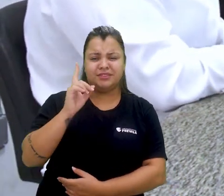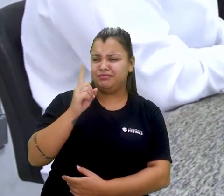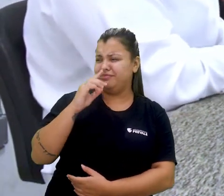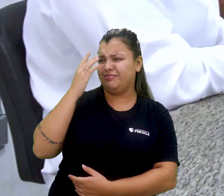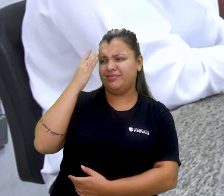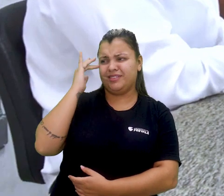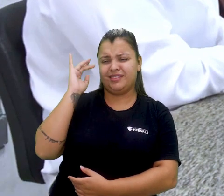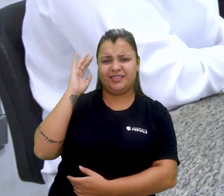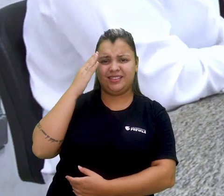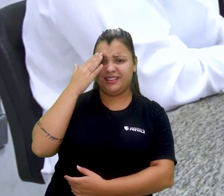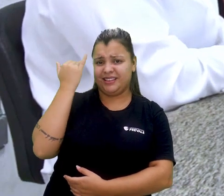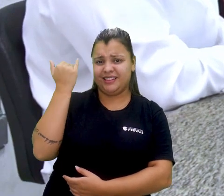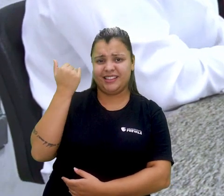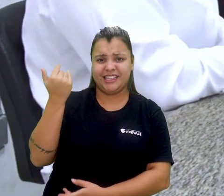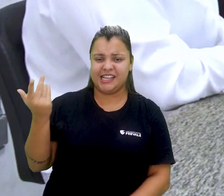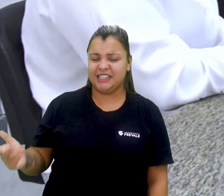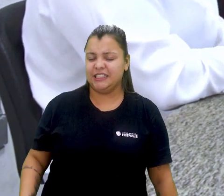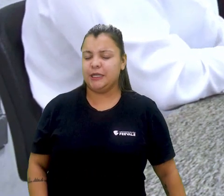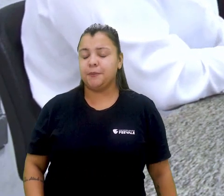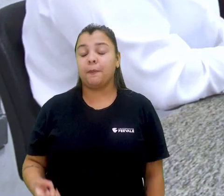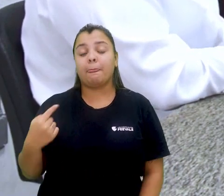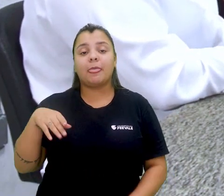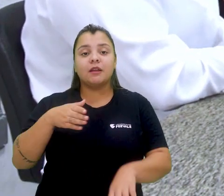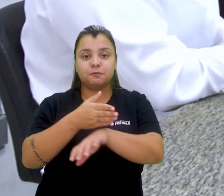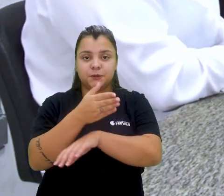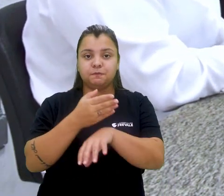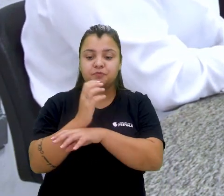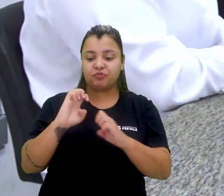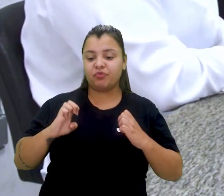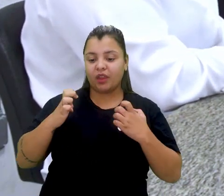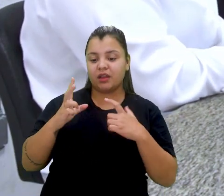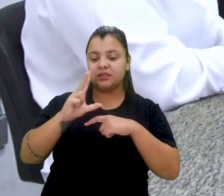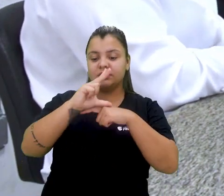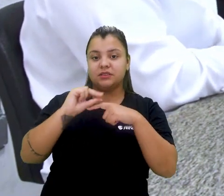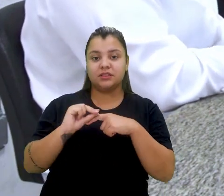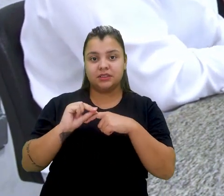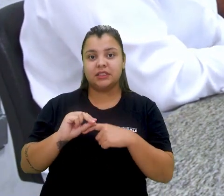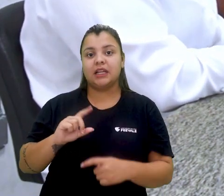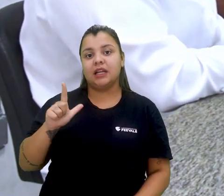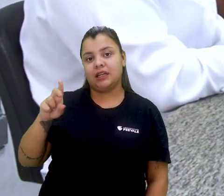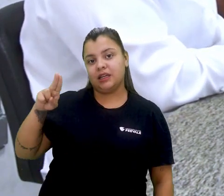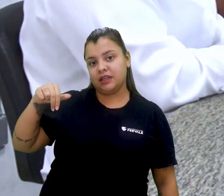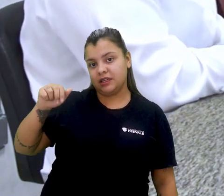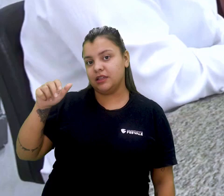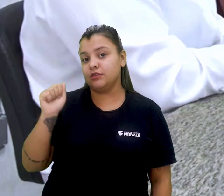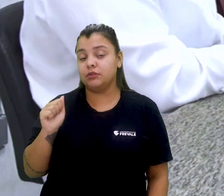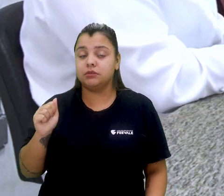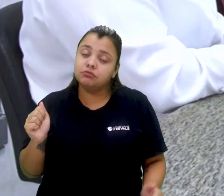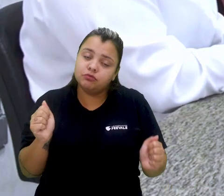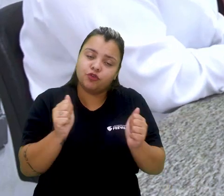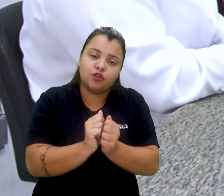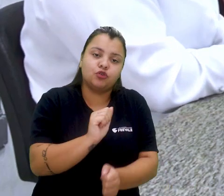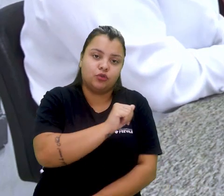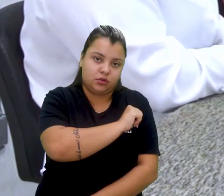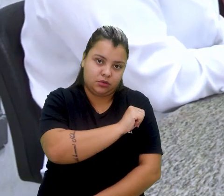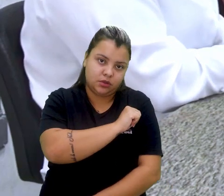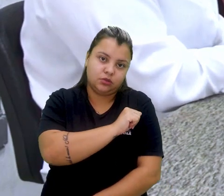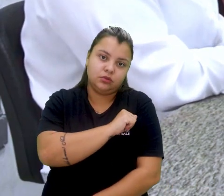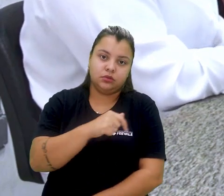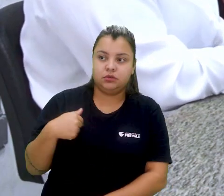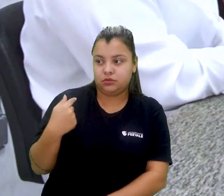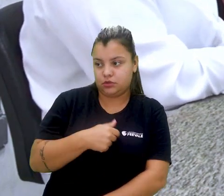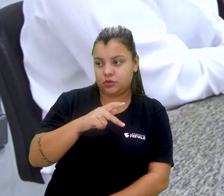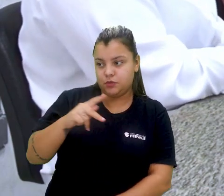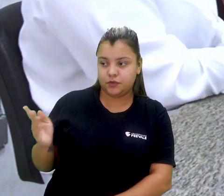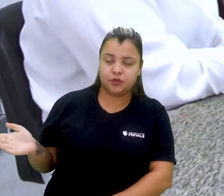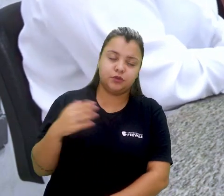era foto então a gente foi participar de um evento pelo cená no Uruguai e ela acompanhou nós professores e tal e ela era uma das poucas alunas que tinha ali